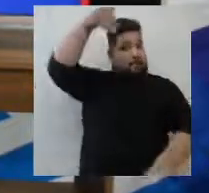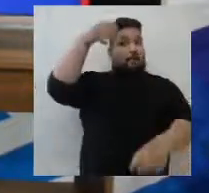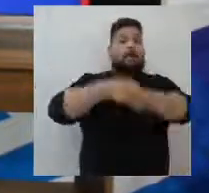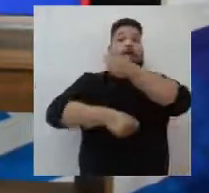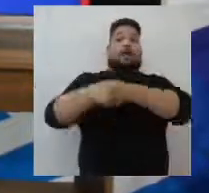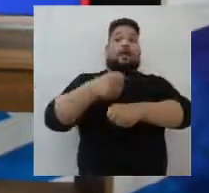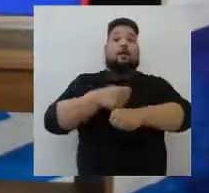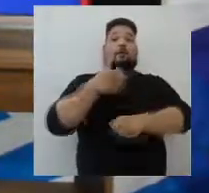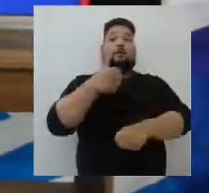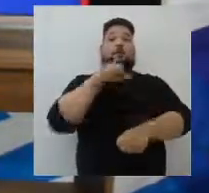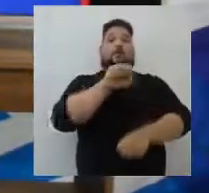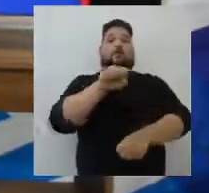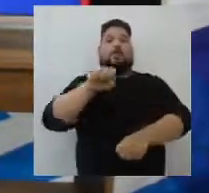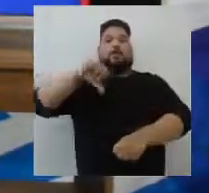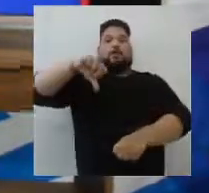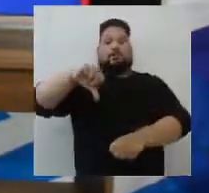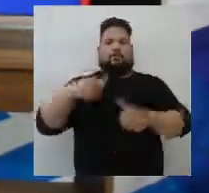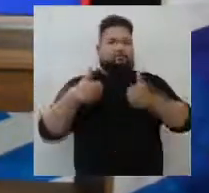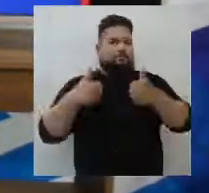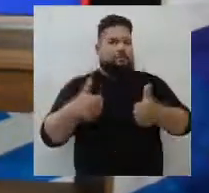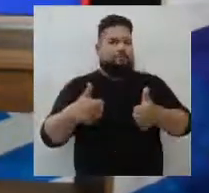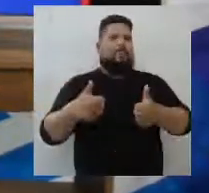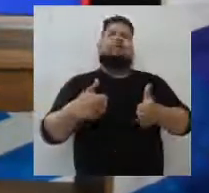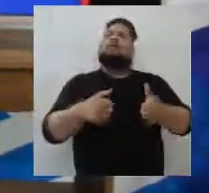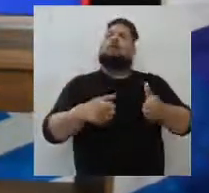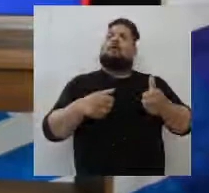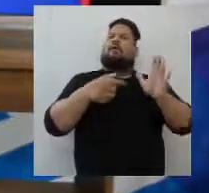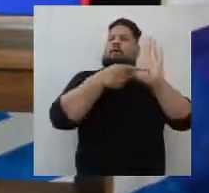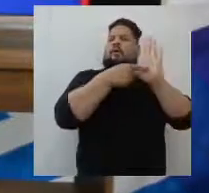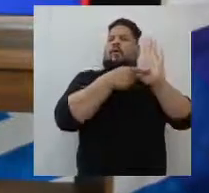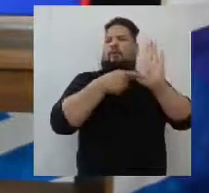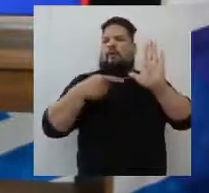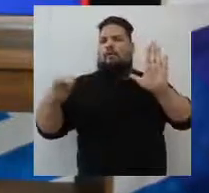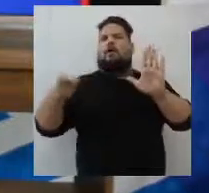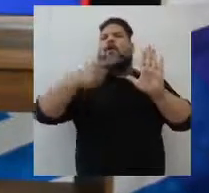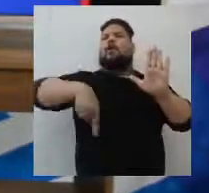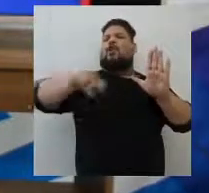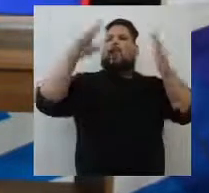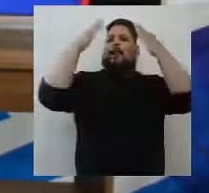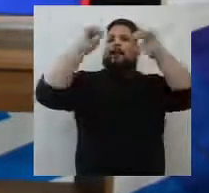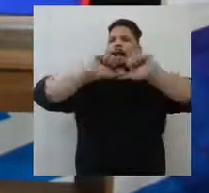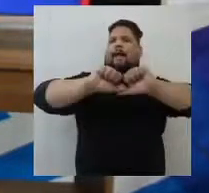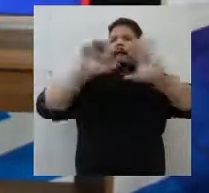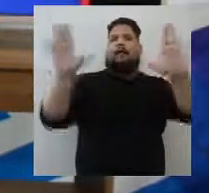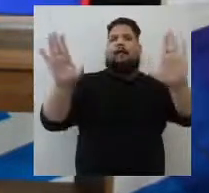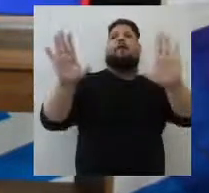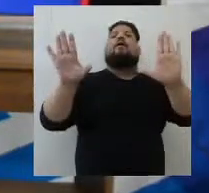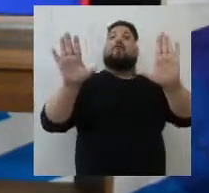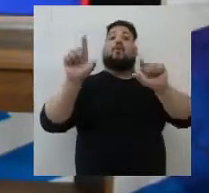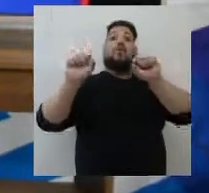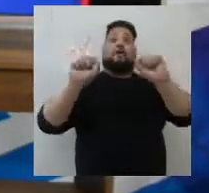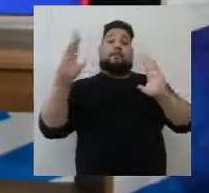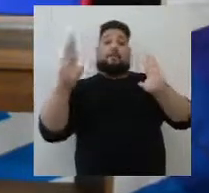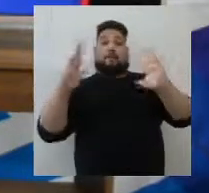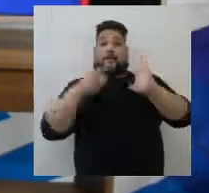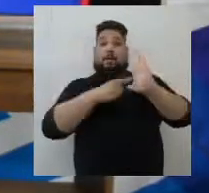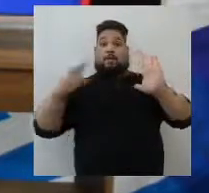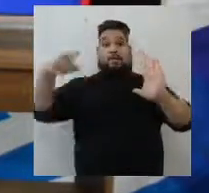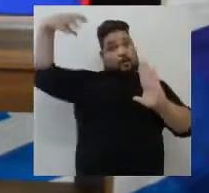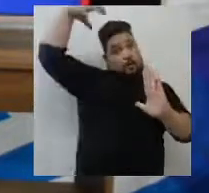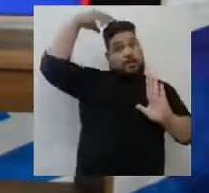1889. Tá? Vamos entender o que manteve o segundo reinado ativo